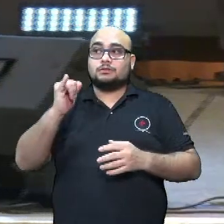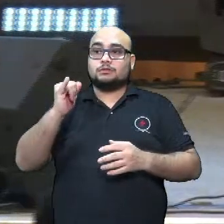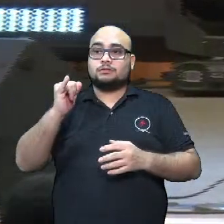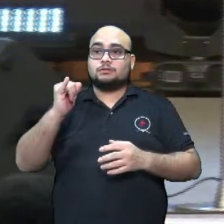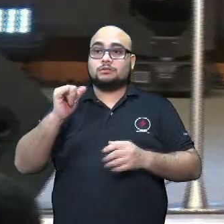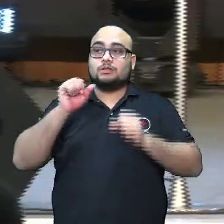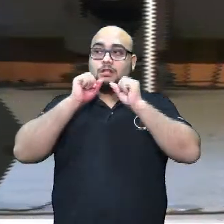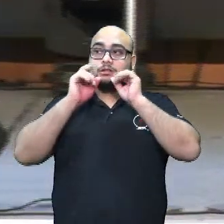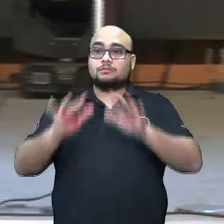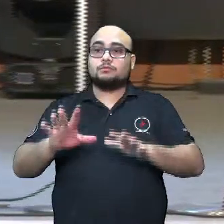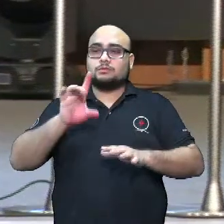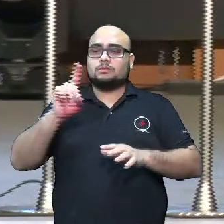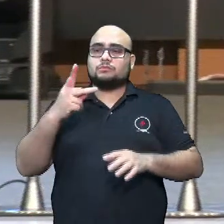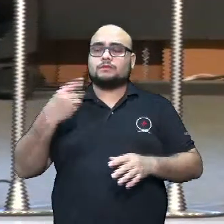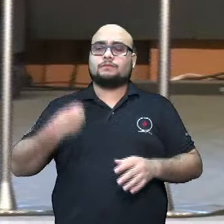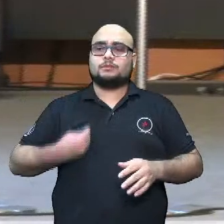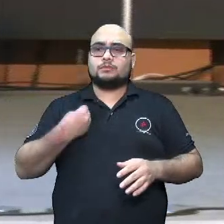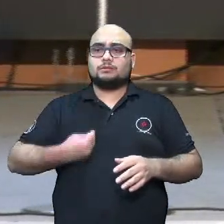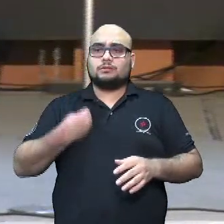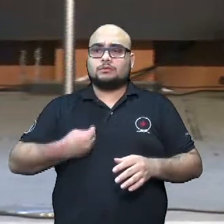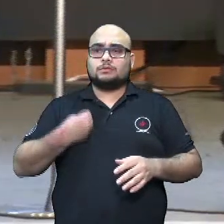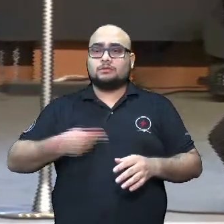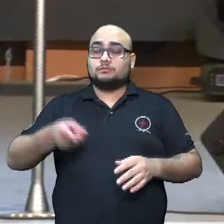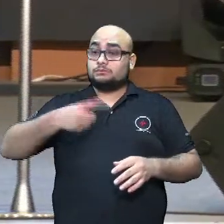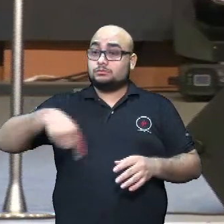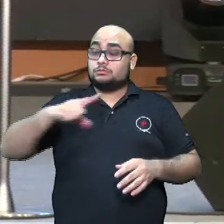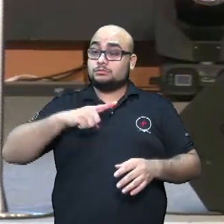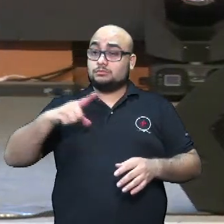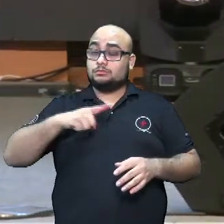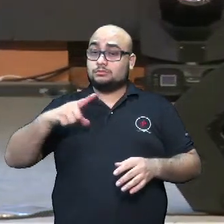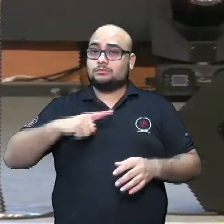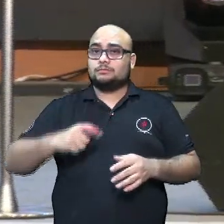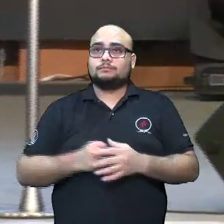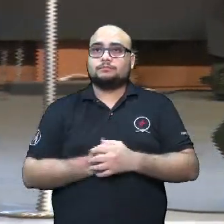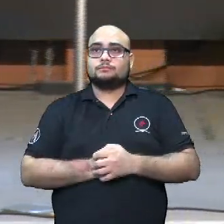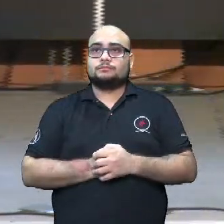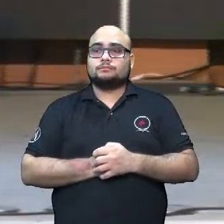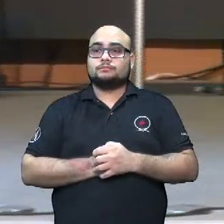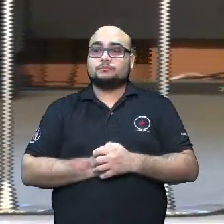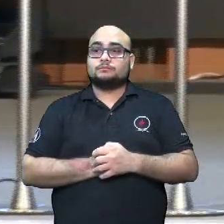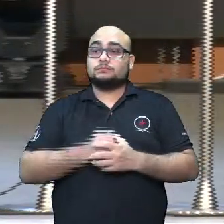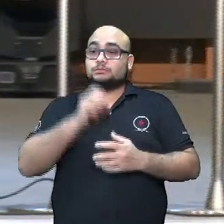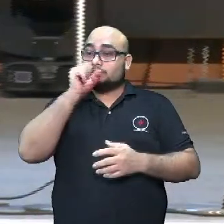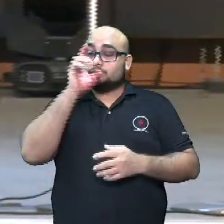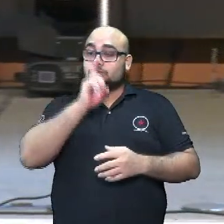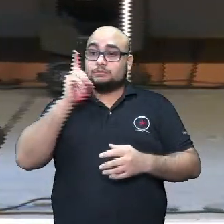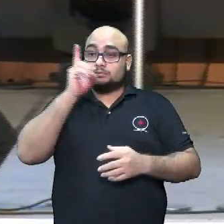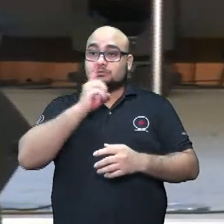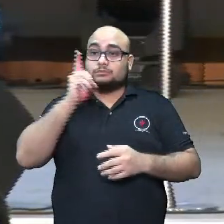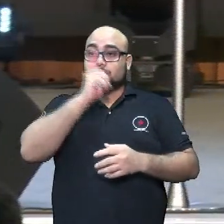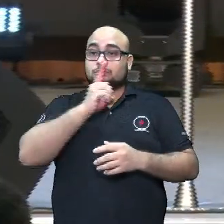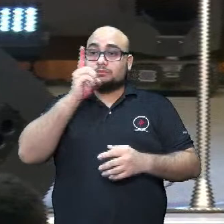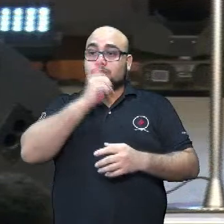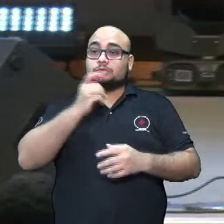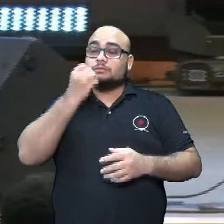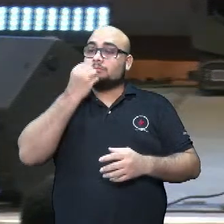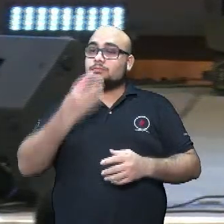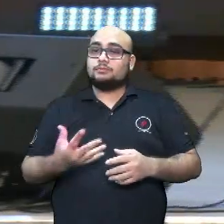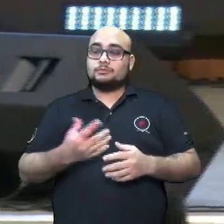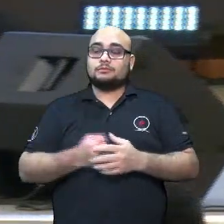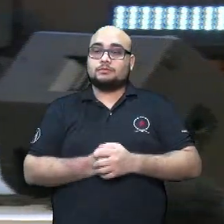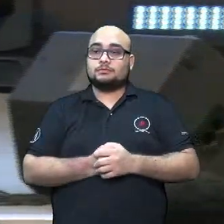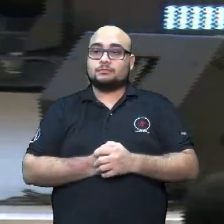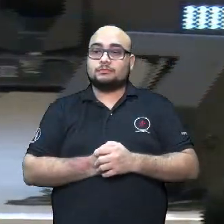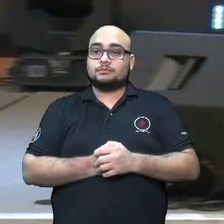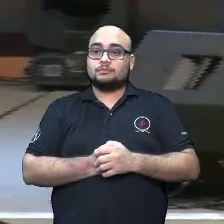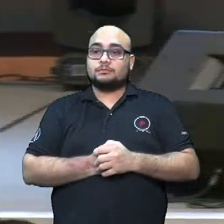sua vida. Que você tenha, meu irmão, um bom final de semana. Você tem uma noite abençoada,